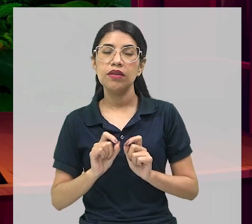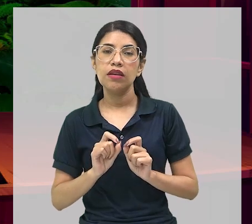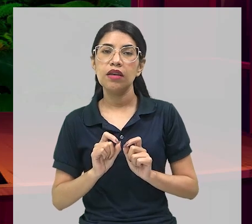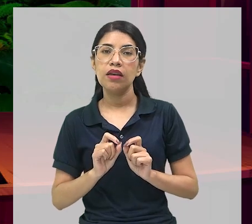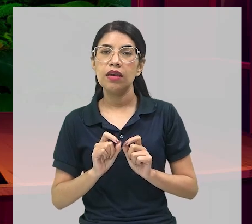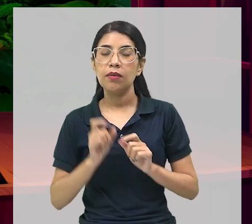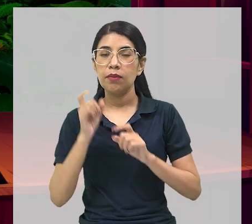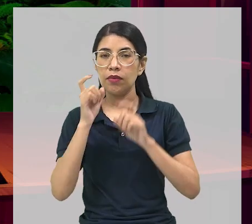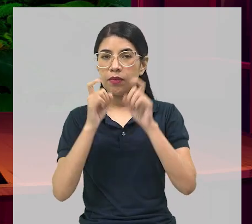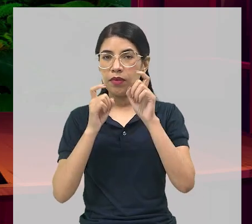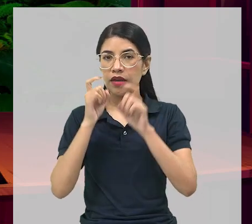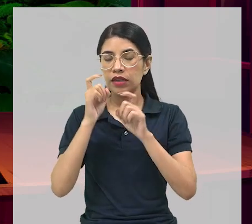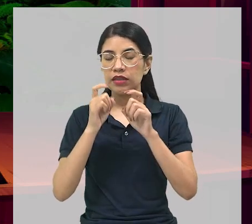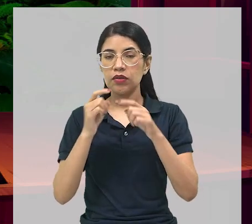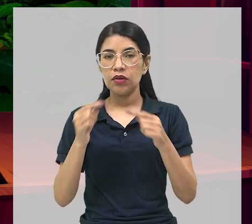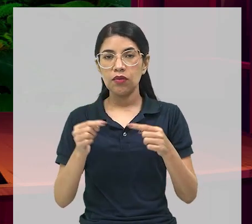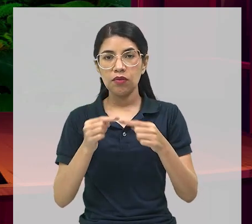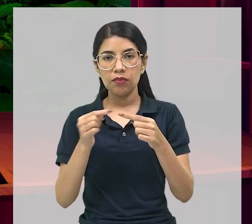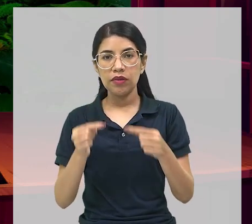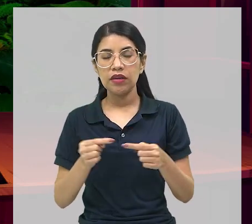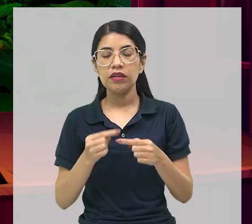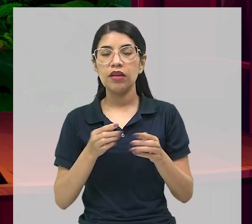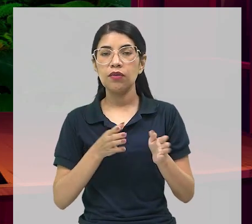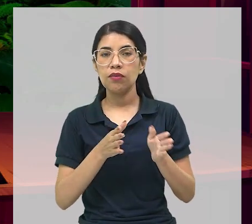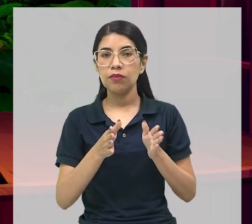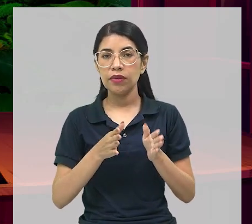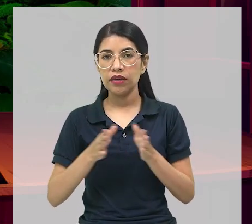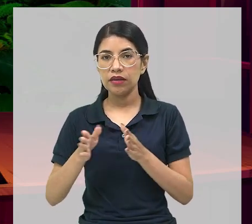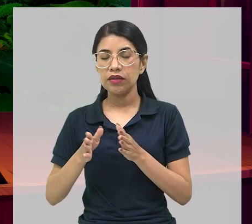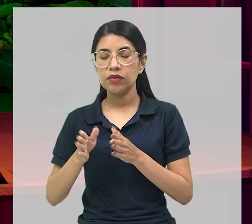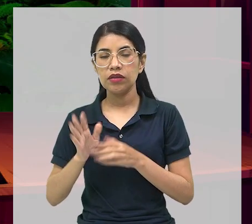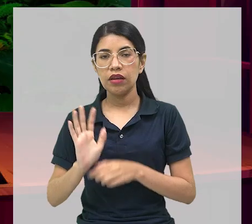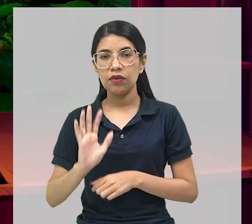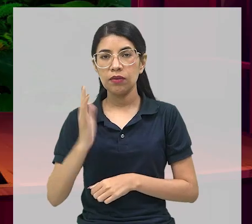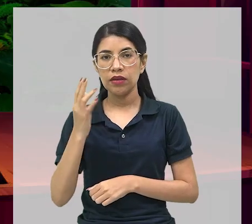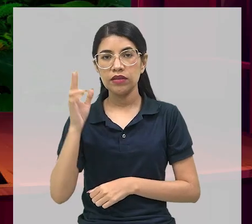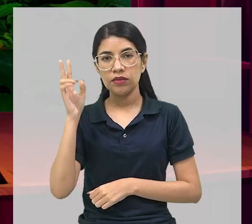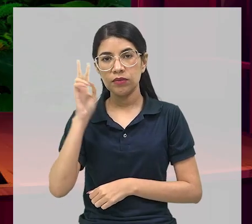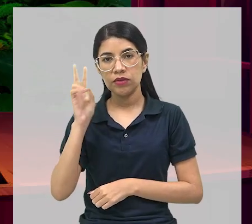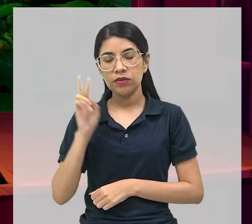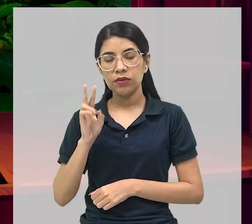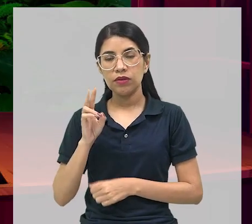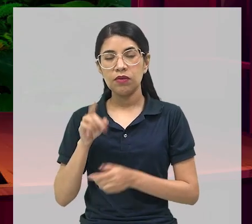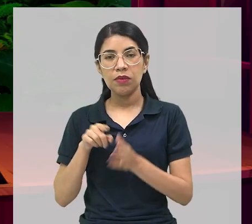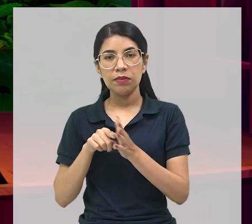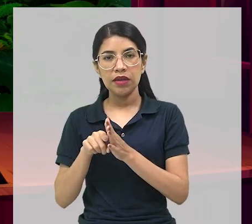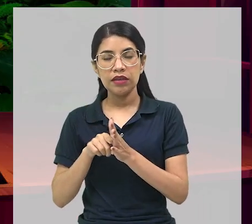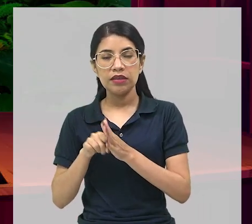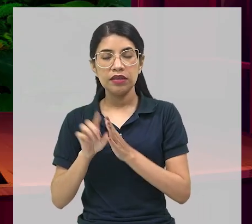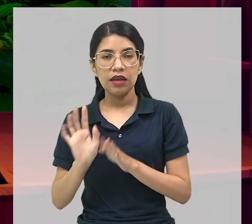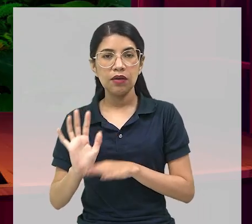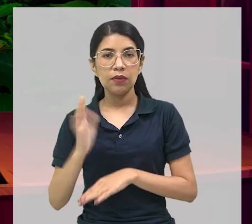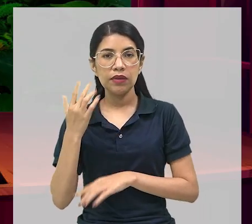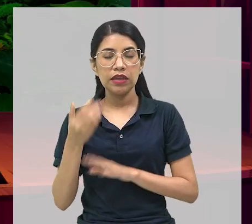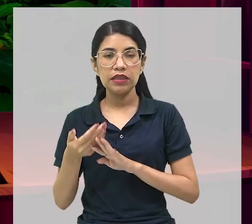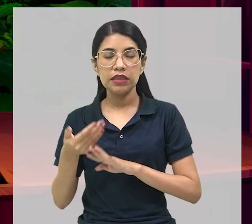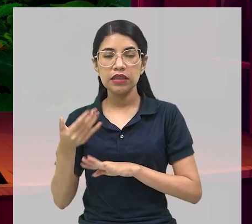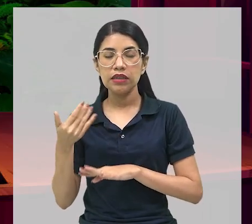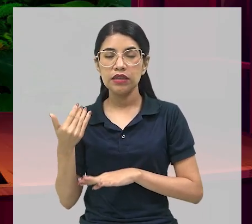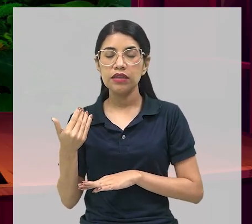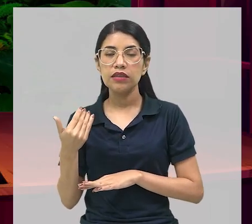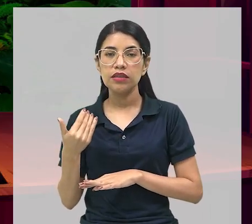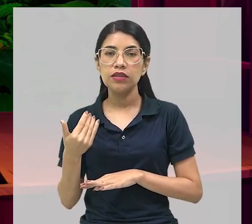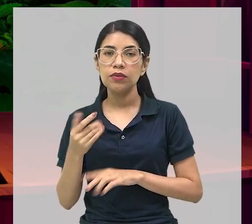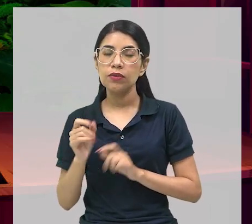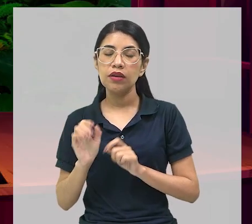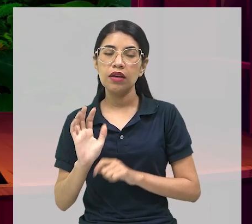preocupação de estar também dialogando com o tempo que está acontecendo. É um estudo que é feito. O que é essa